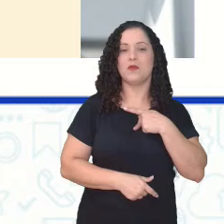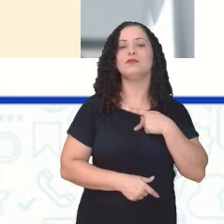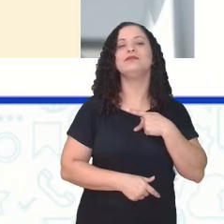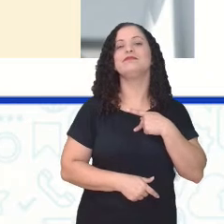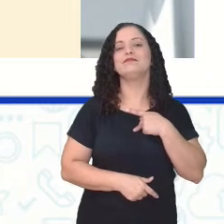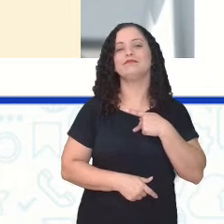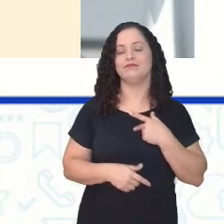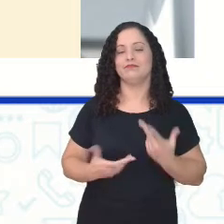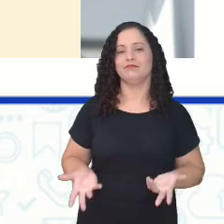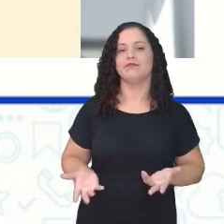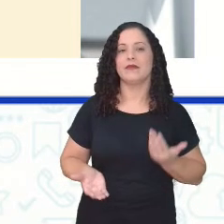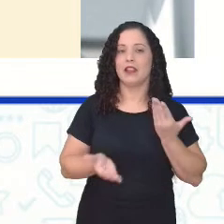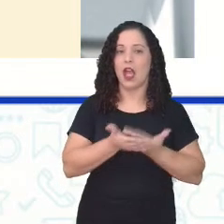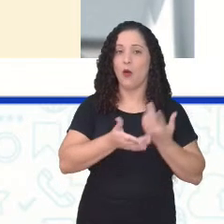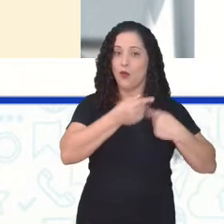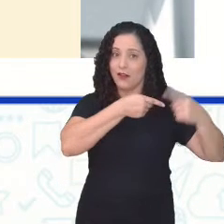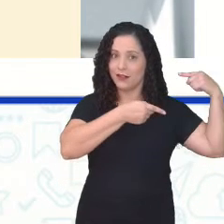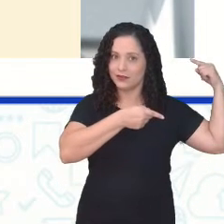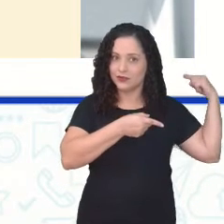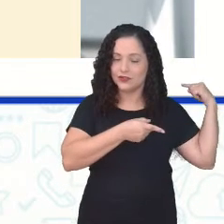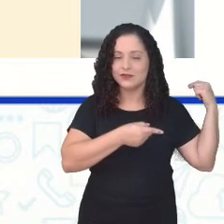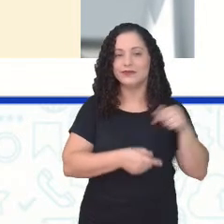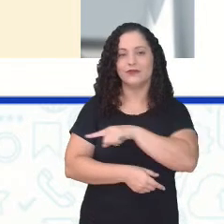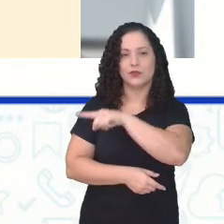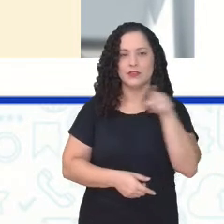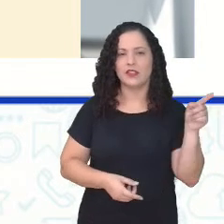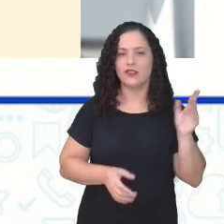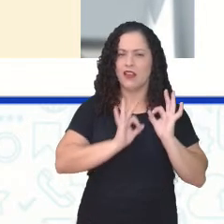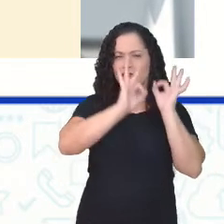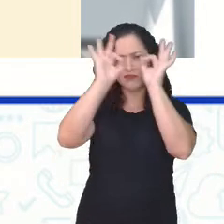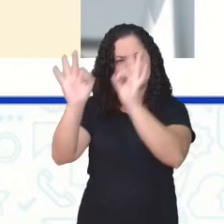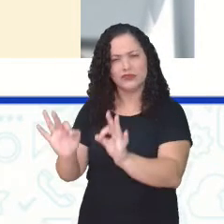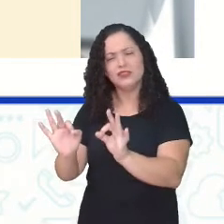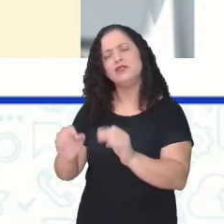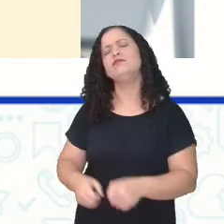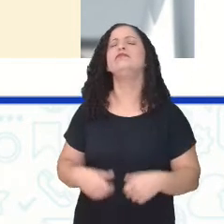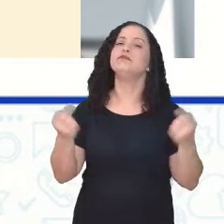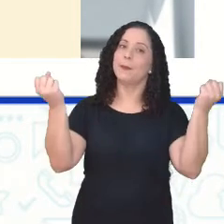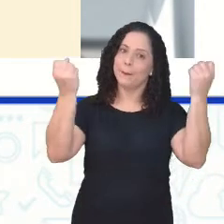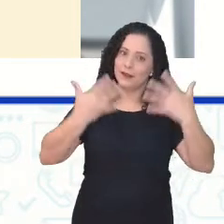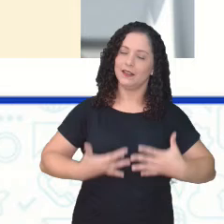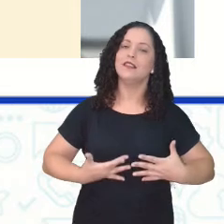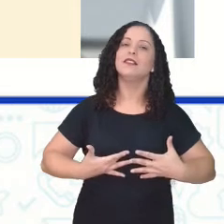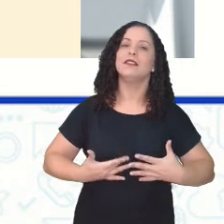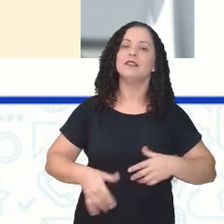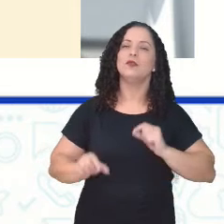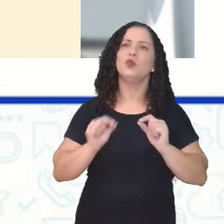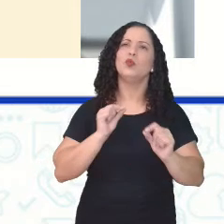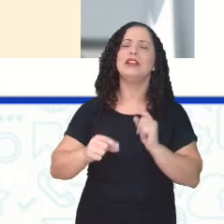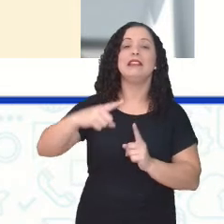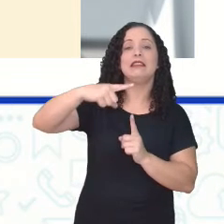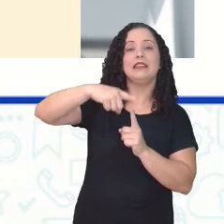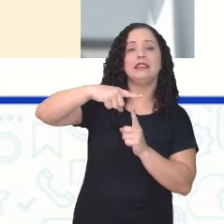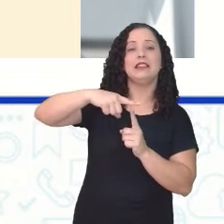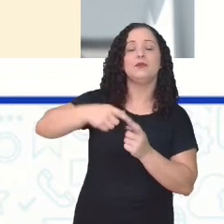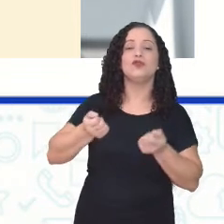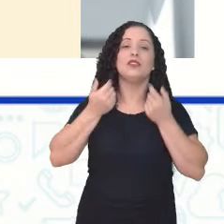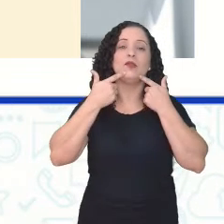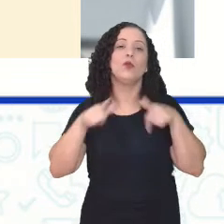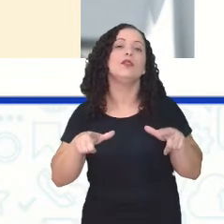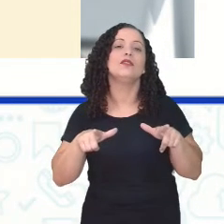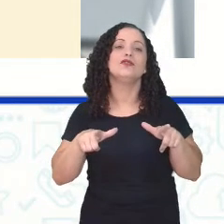Então, na aula anterior, que vocês podem rever, falamos sobre isso, sobre os tipos de linguagem.